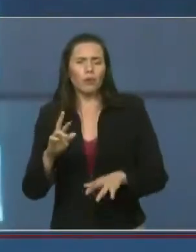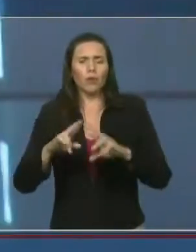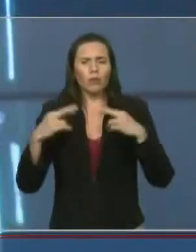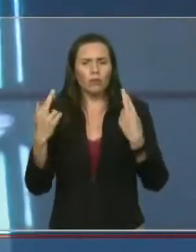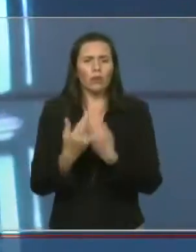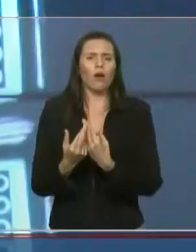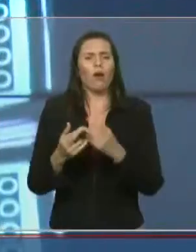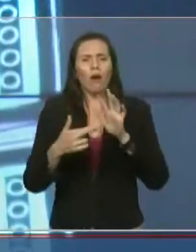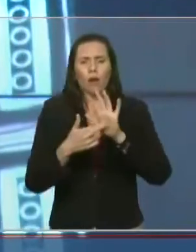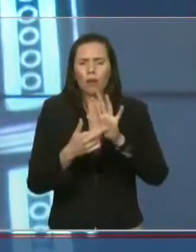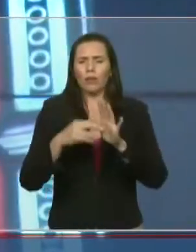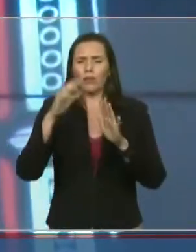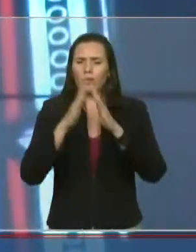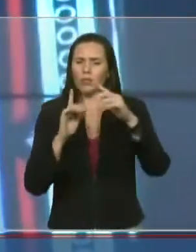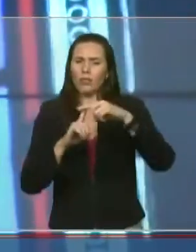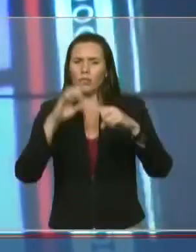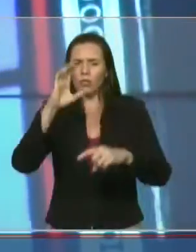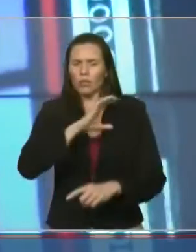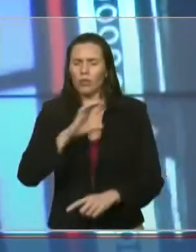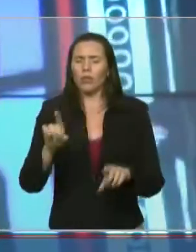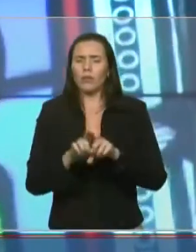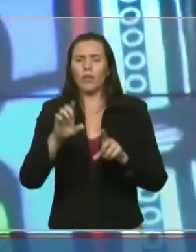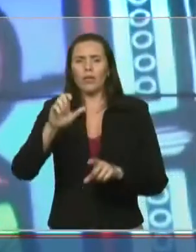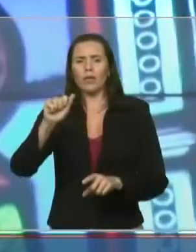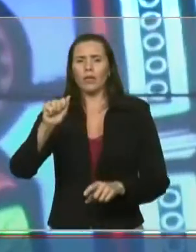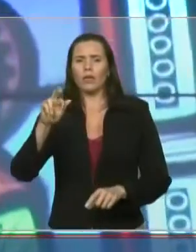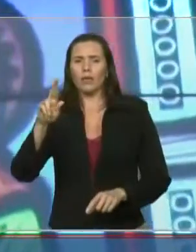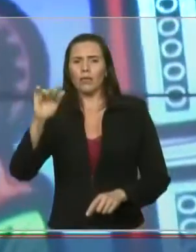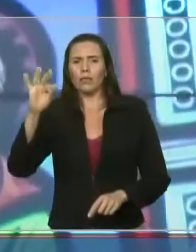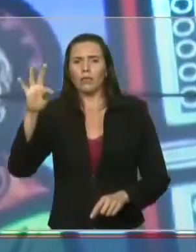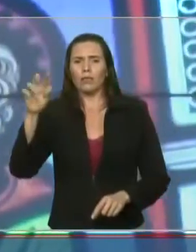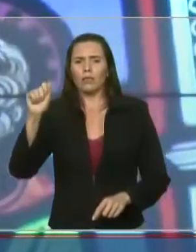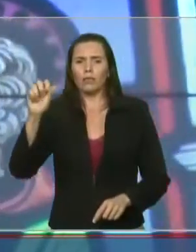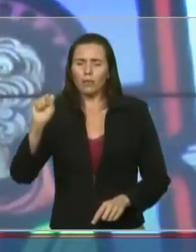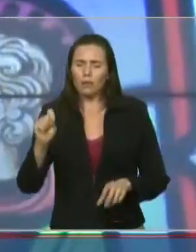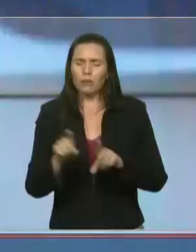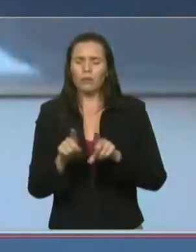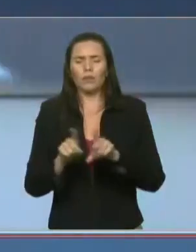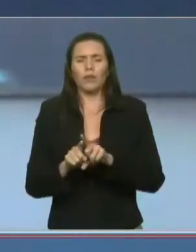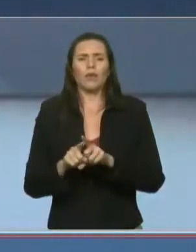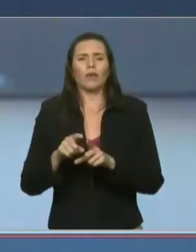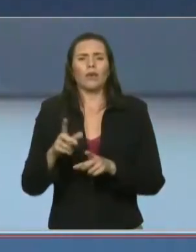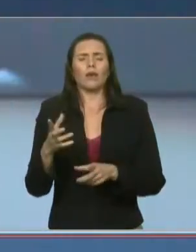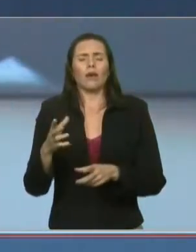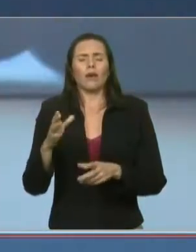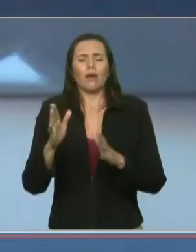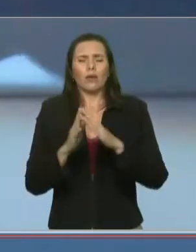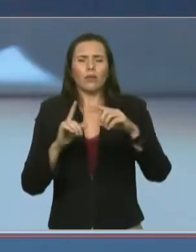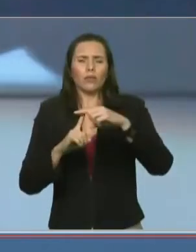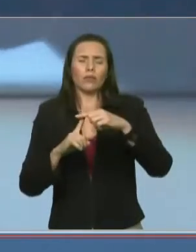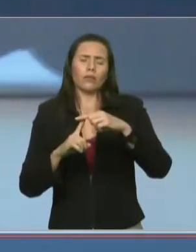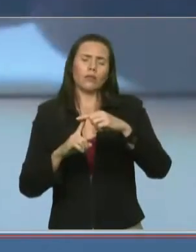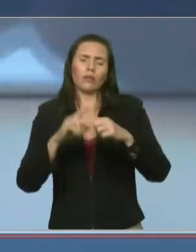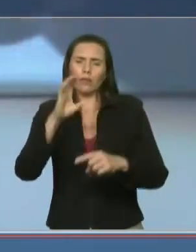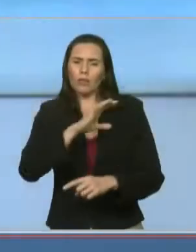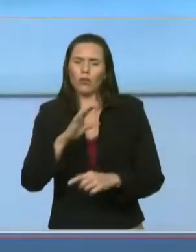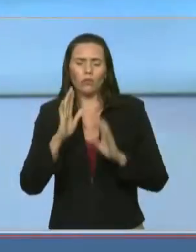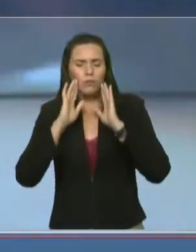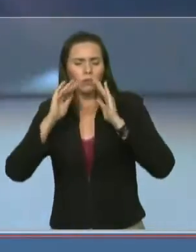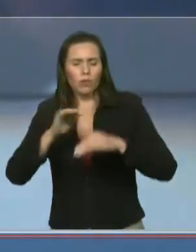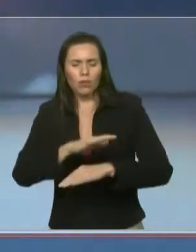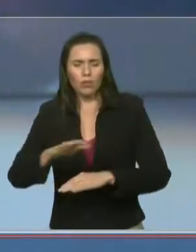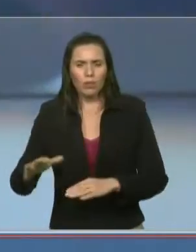Católica, a Cáritas, Pastoral da Criança, as paróquias, Apresentamos o projeto